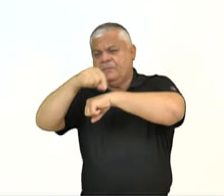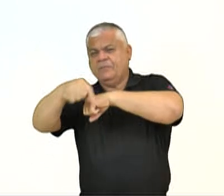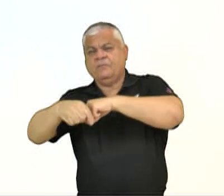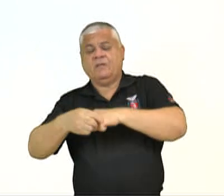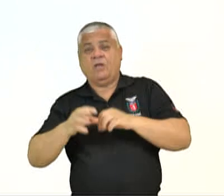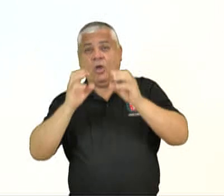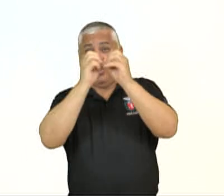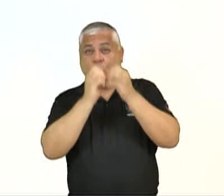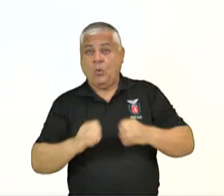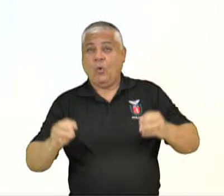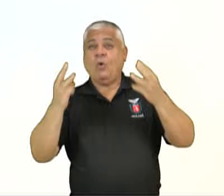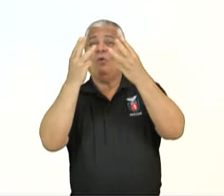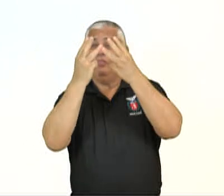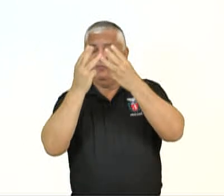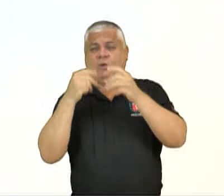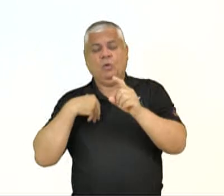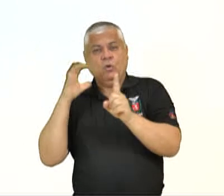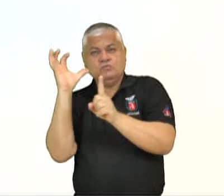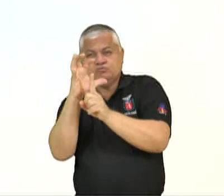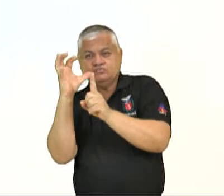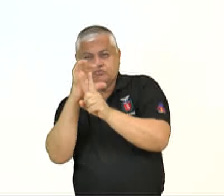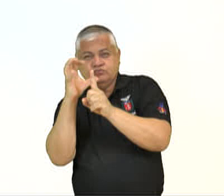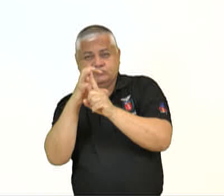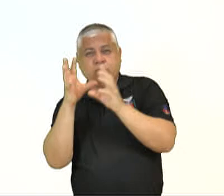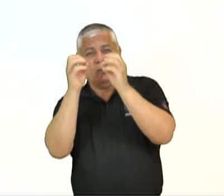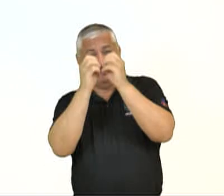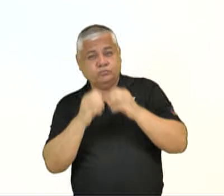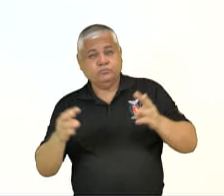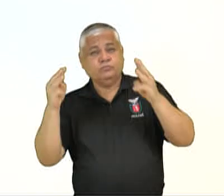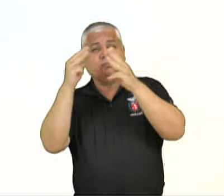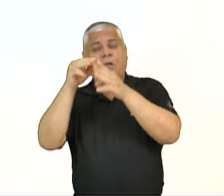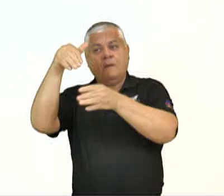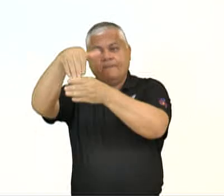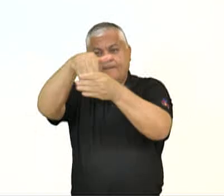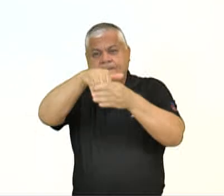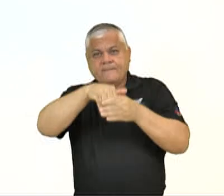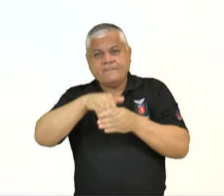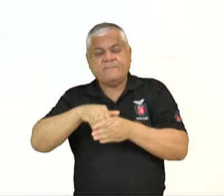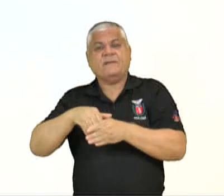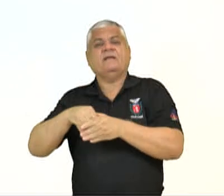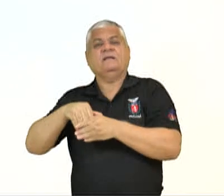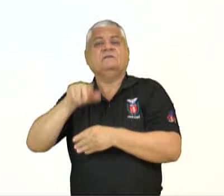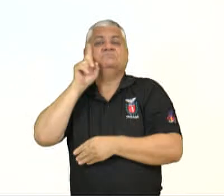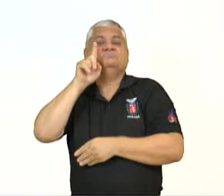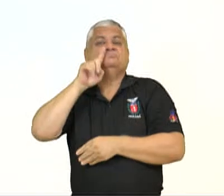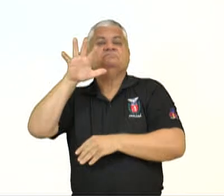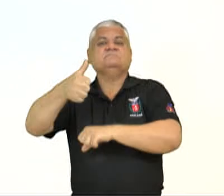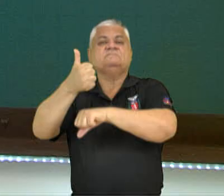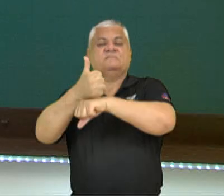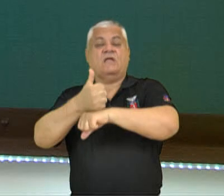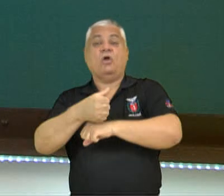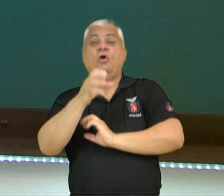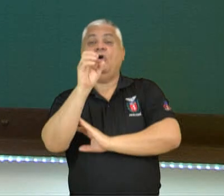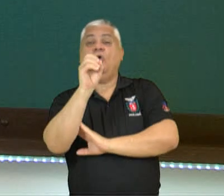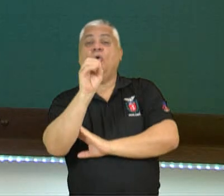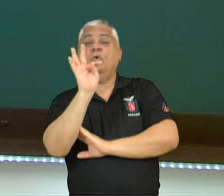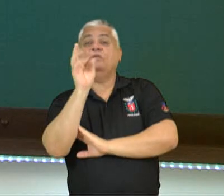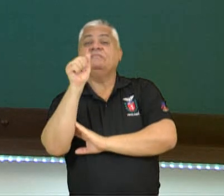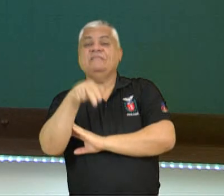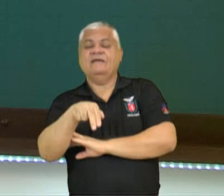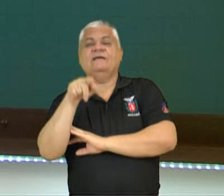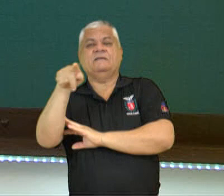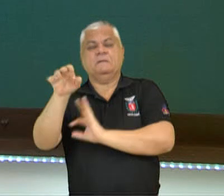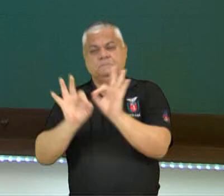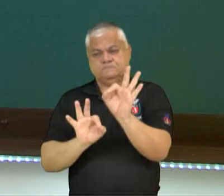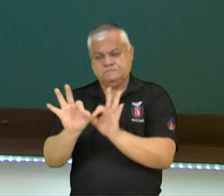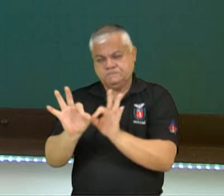da ONU, né? Os Estados Unidos têm influência sobre o voto de outros países e aqui também sobre a OTAN, a organização ali